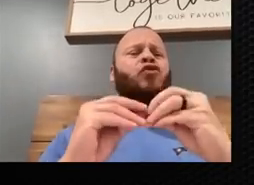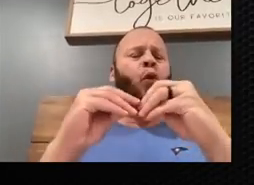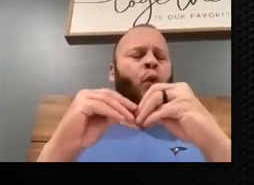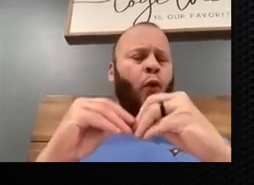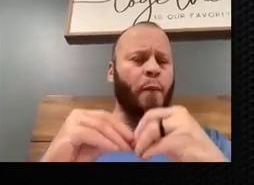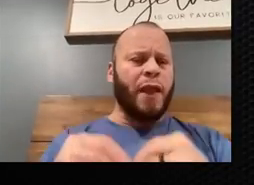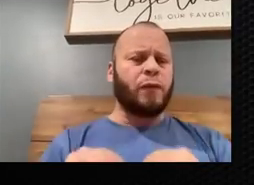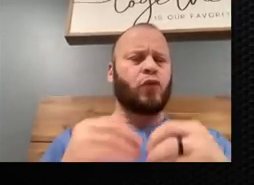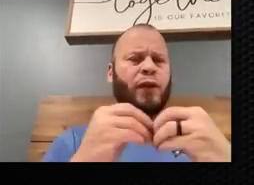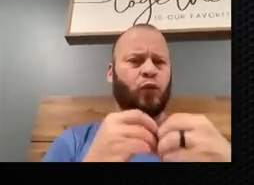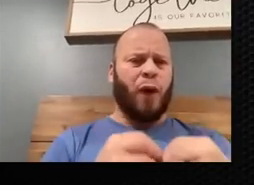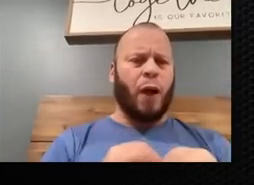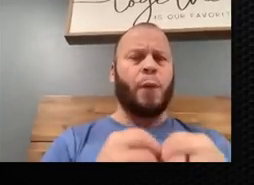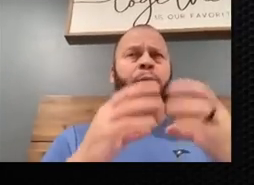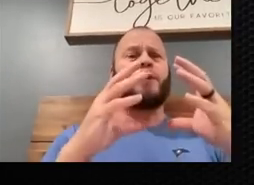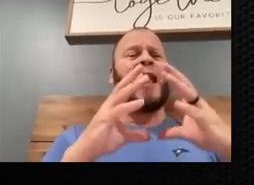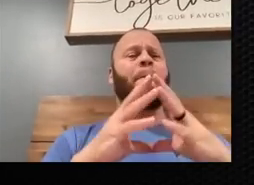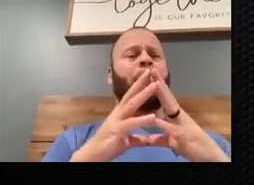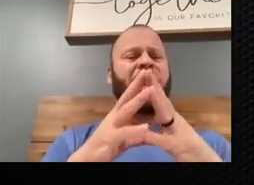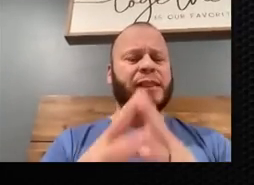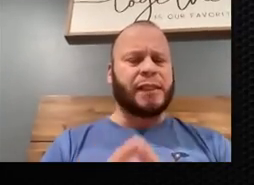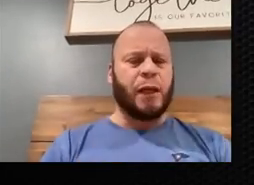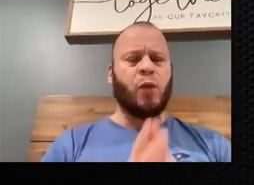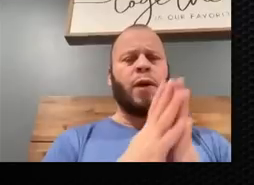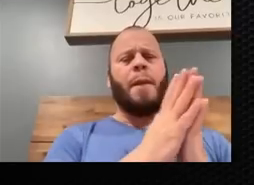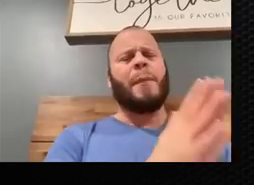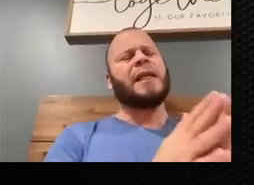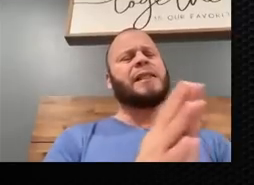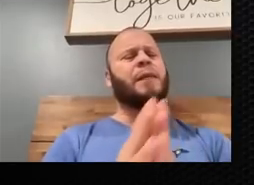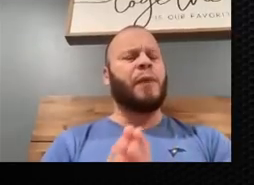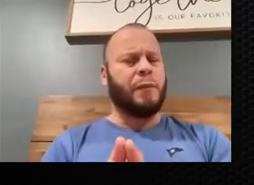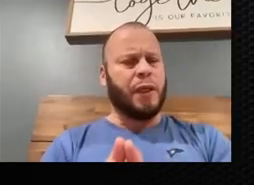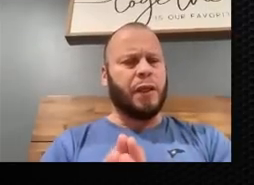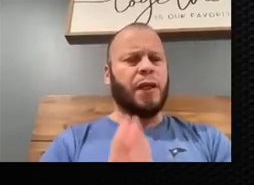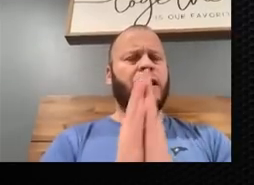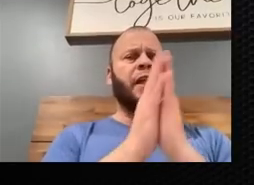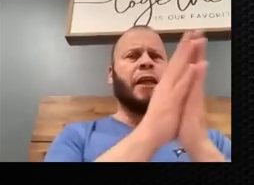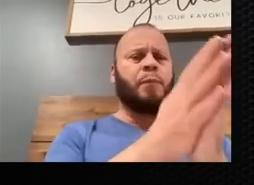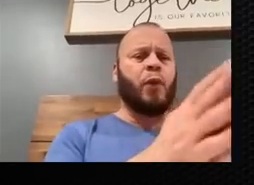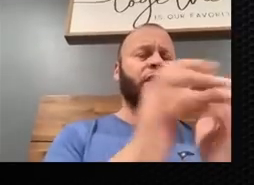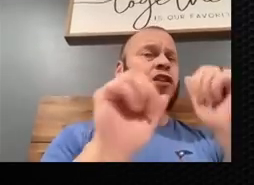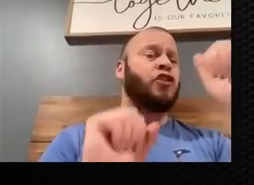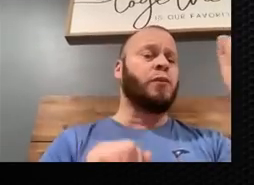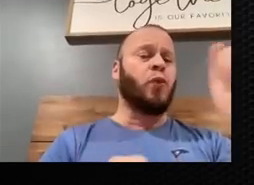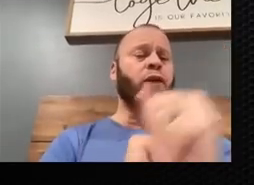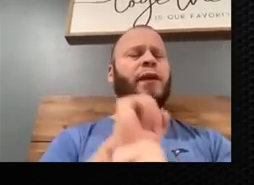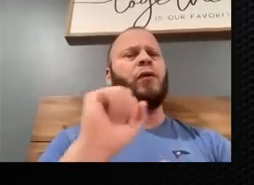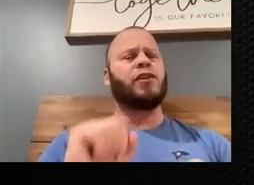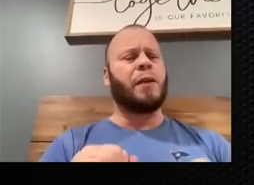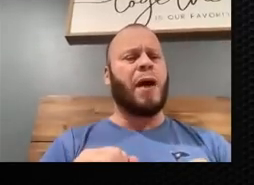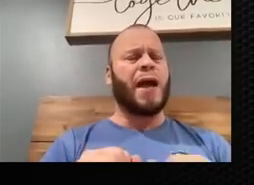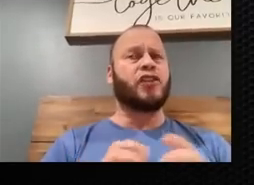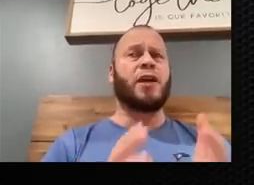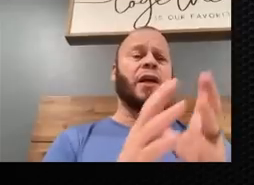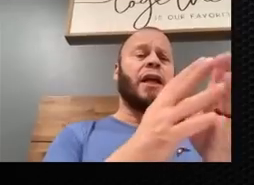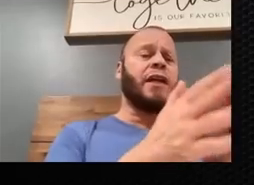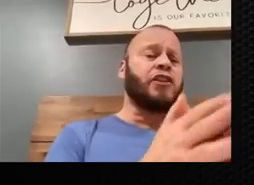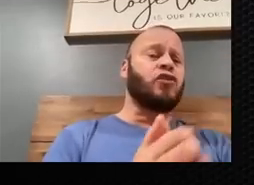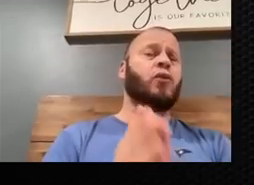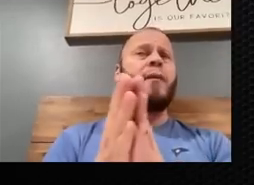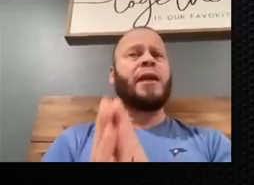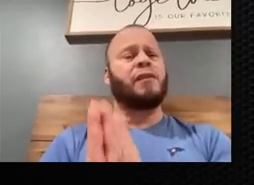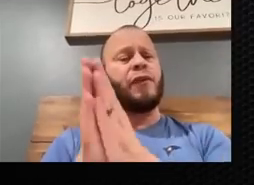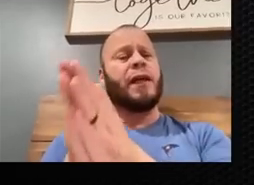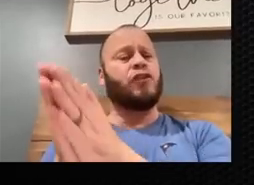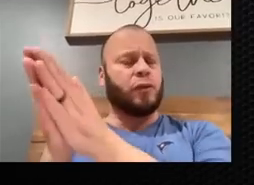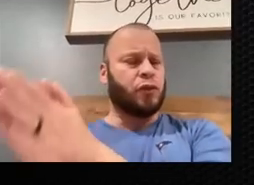mas o momento atual é pressão para a CPMI. E depois a gente muda a nossa marcha e